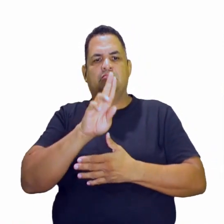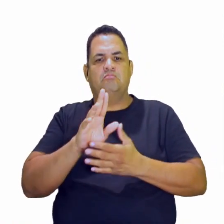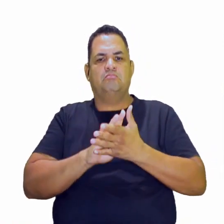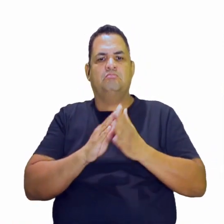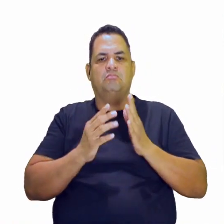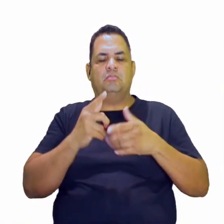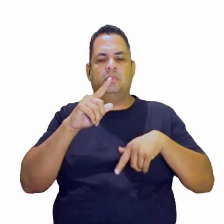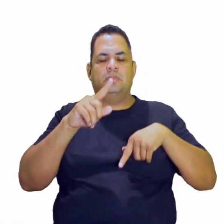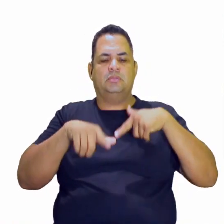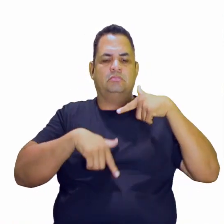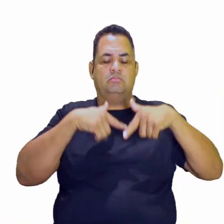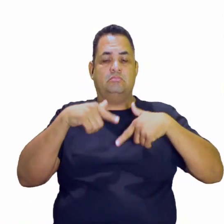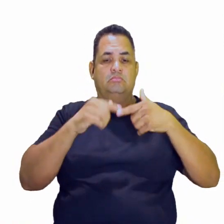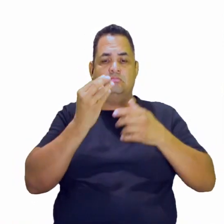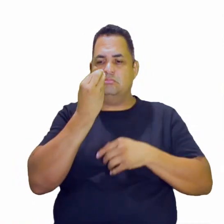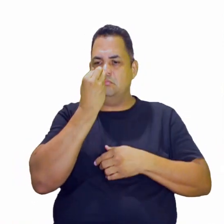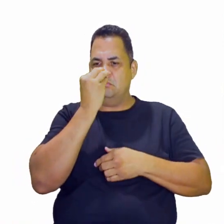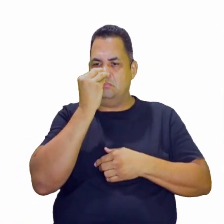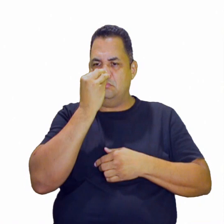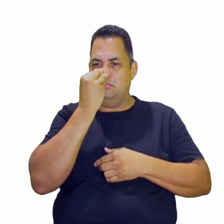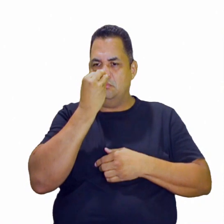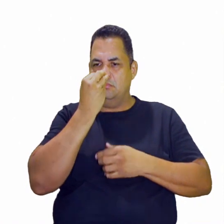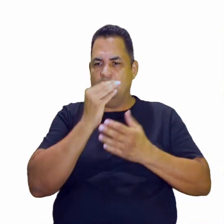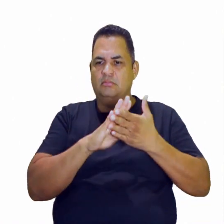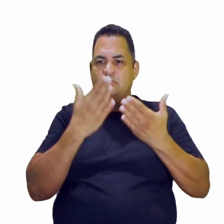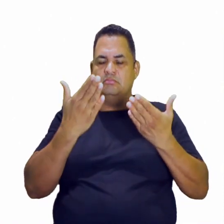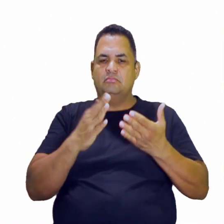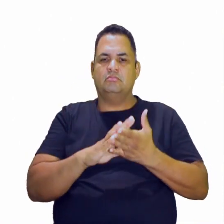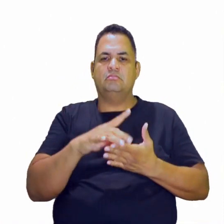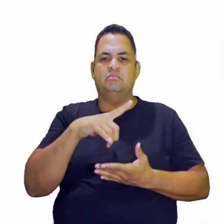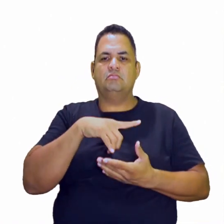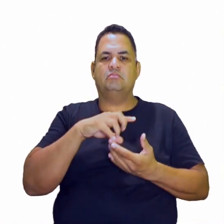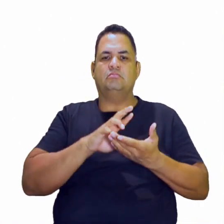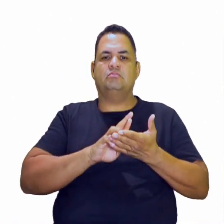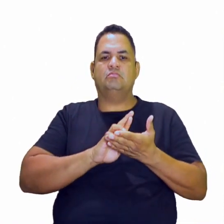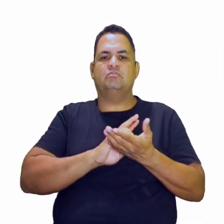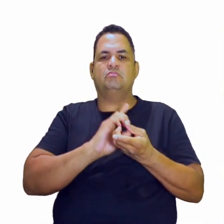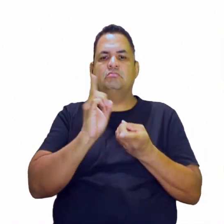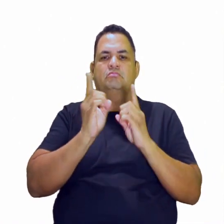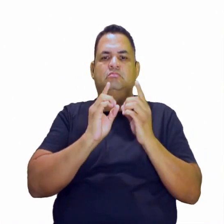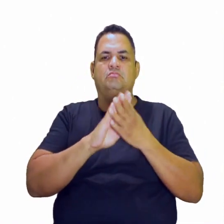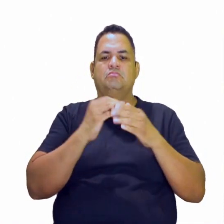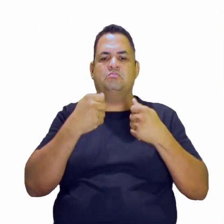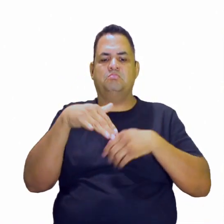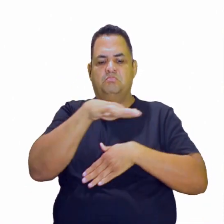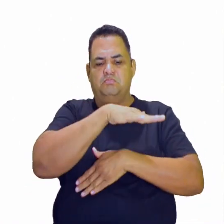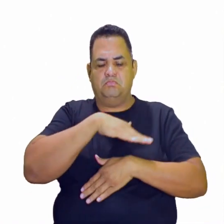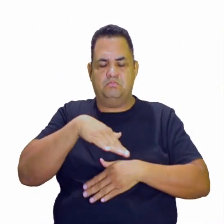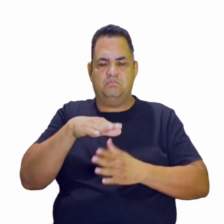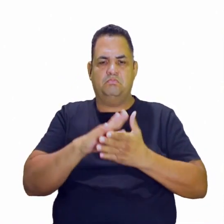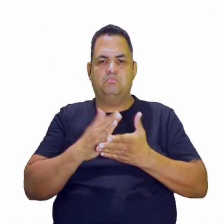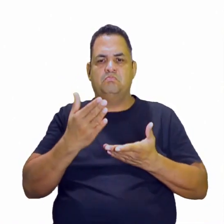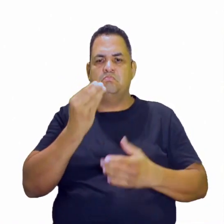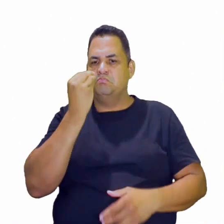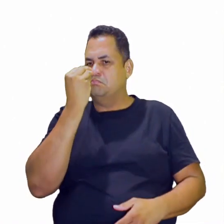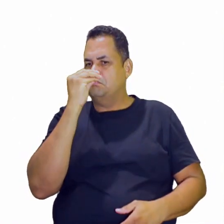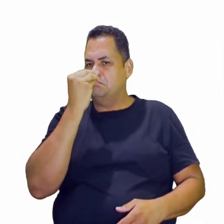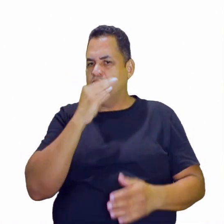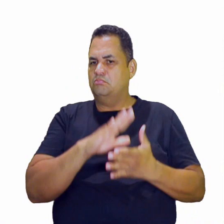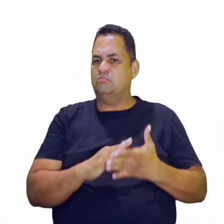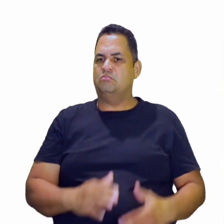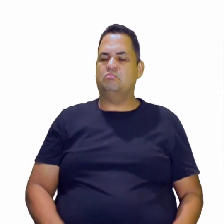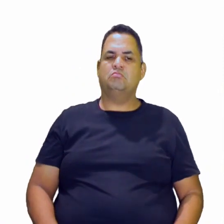do palhaço, que é bem dinâmico, não precisa de muito cenário, né, para o trabalho